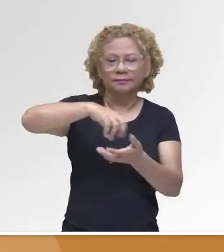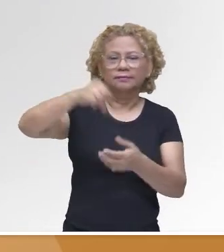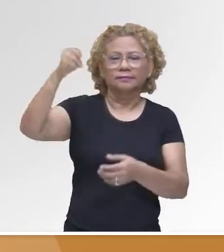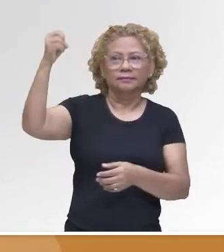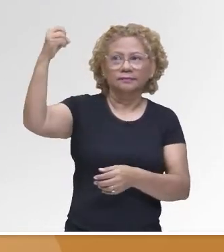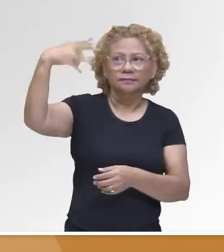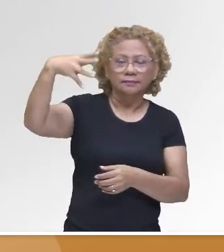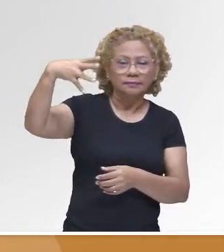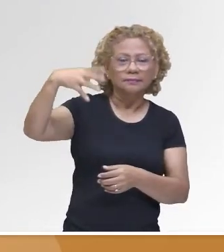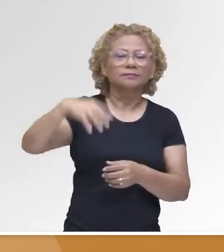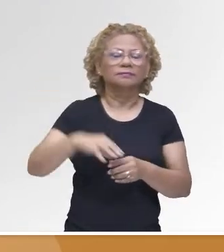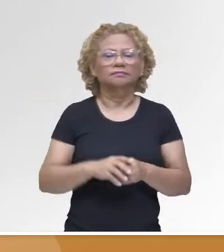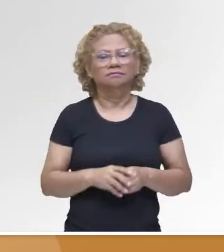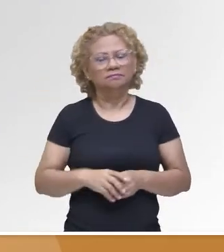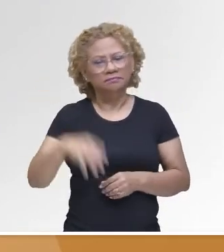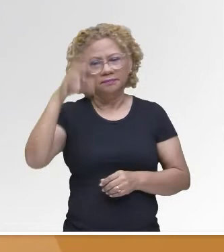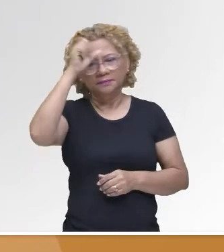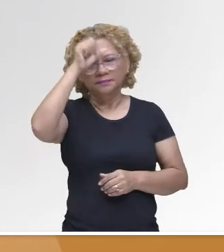aprofundado.